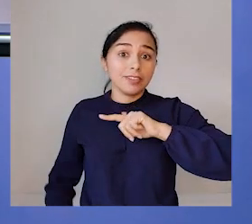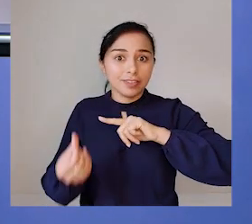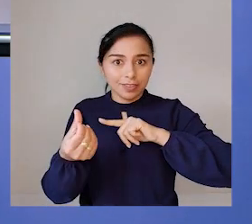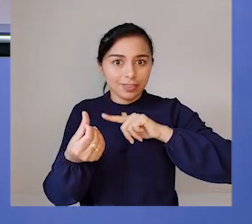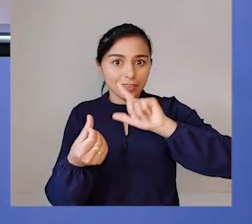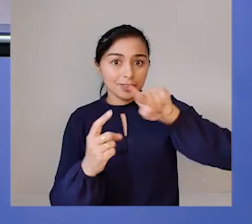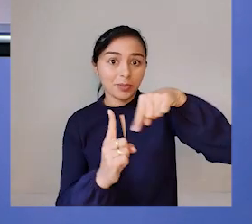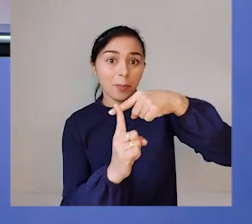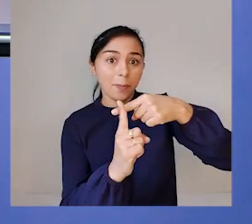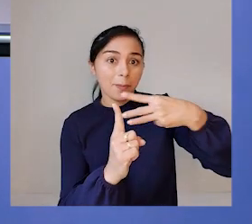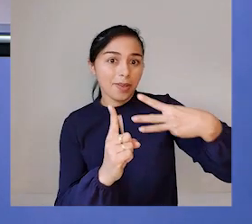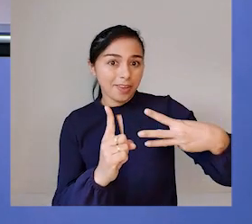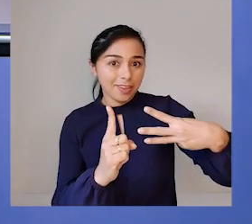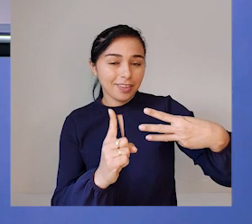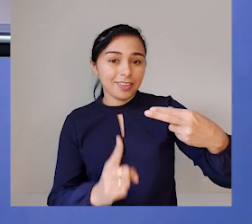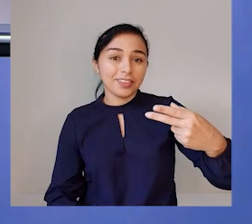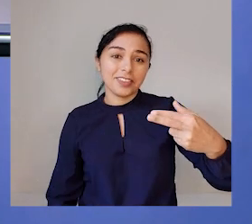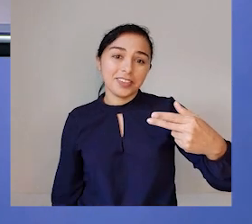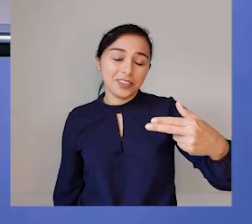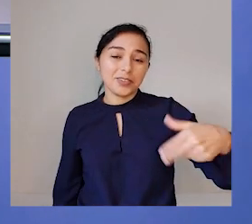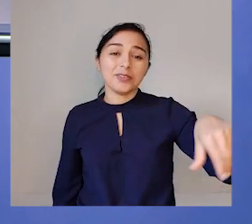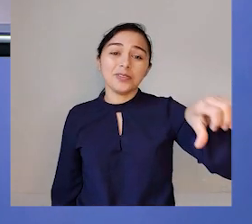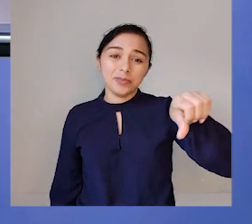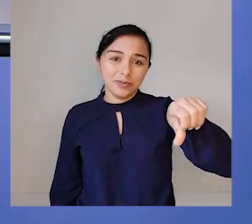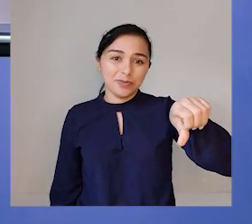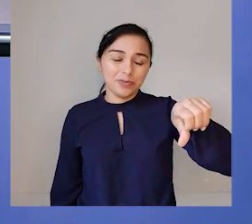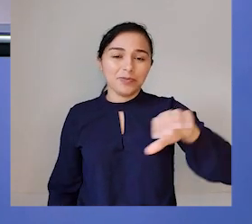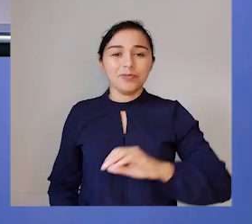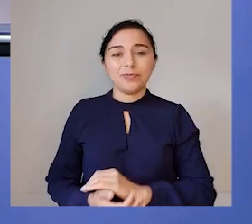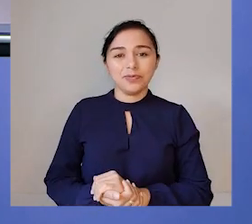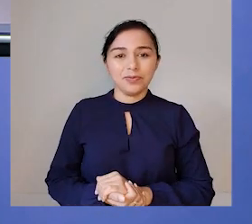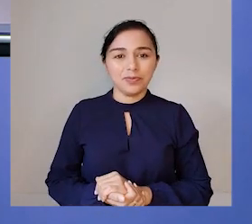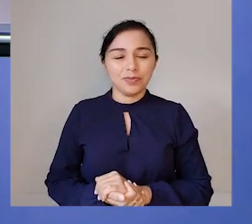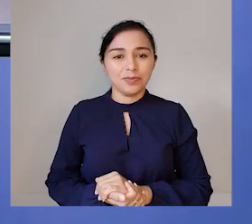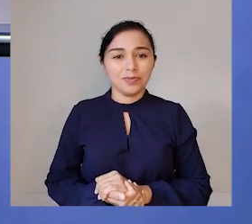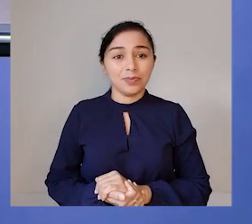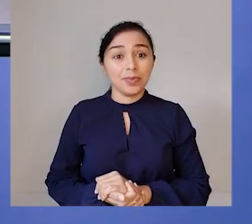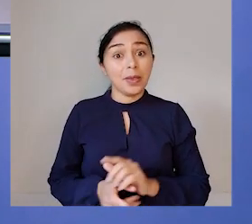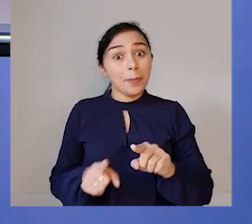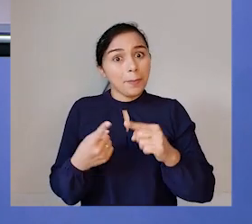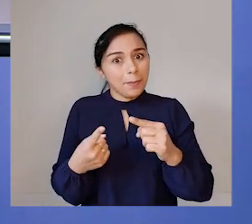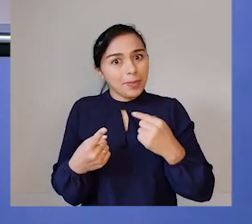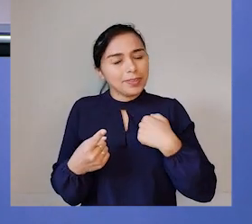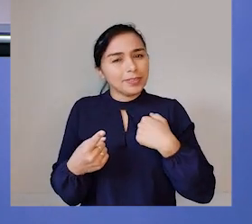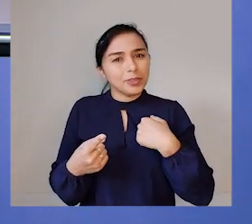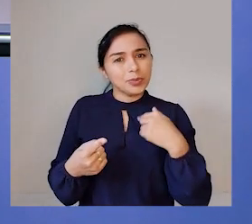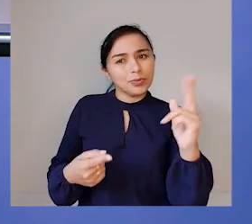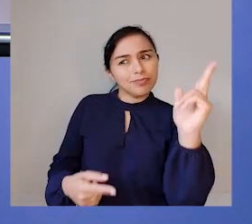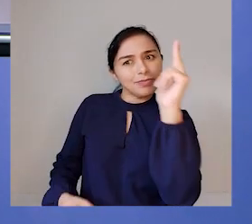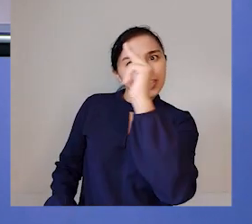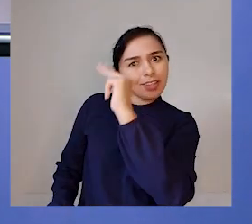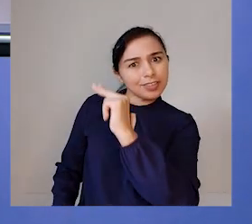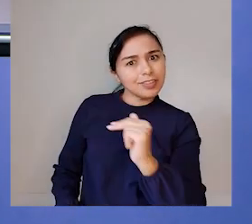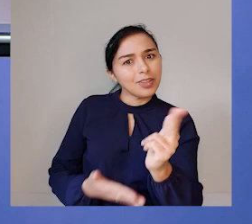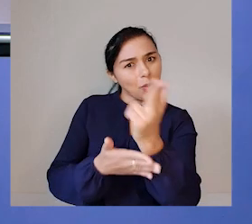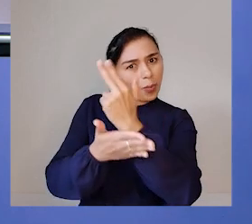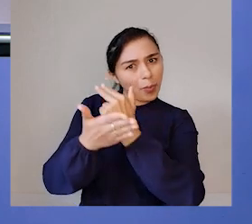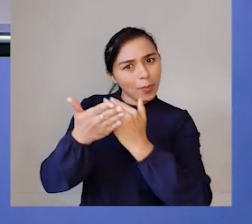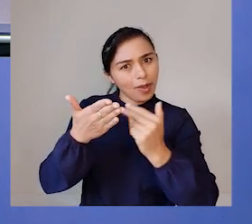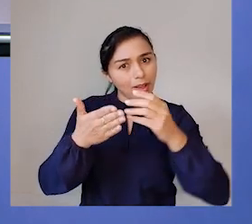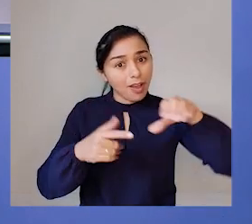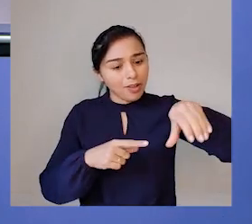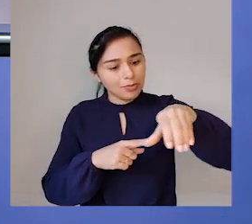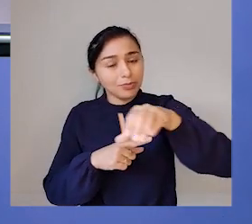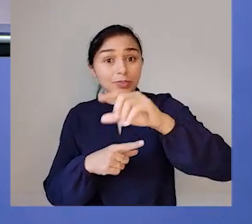Nesse caso, nós encontraríamos a mesma quantidade, 9. Como eu deixei já aqui desenhado, colocado os carrinhos, a